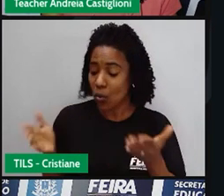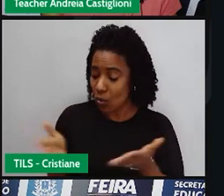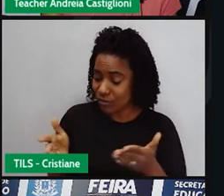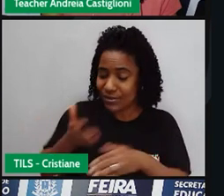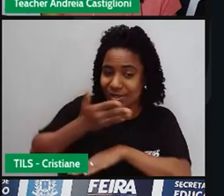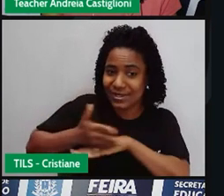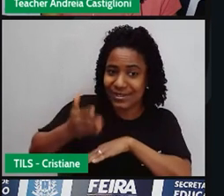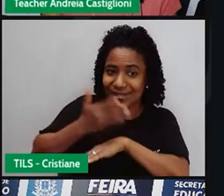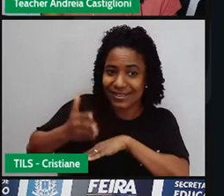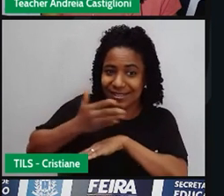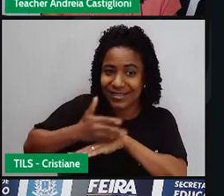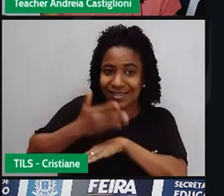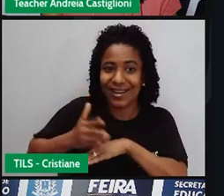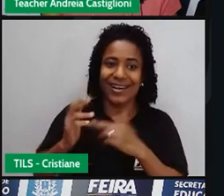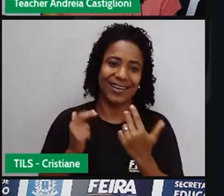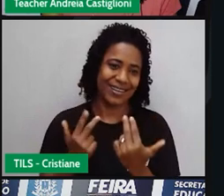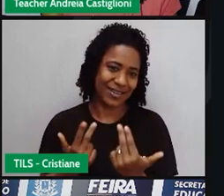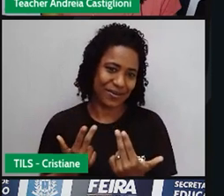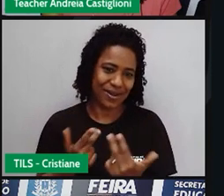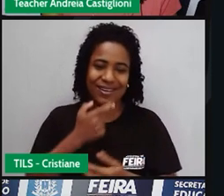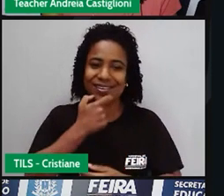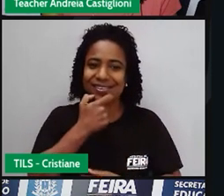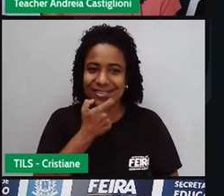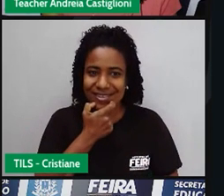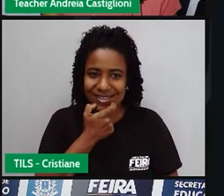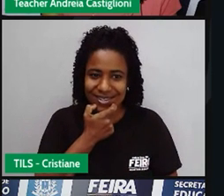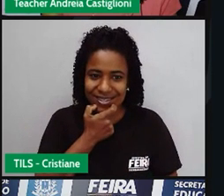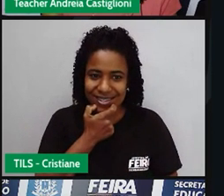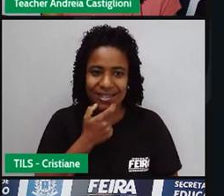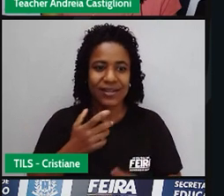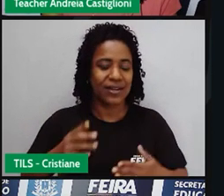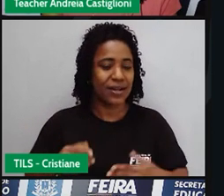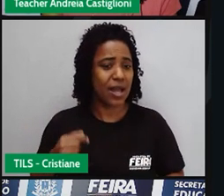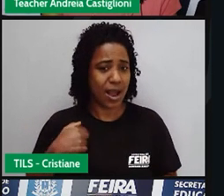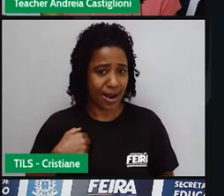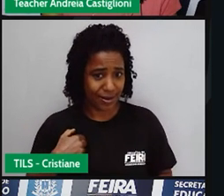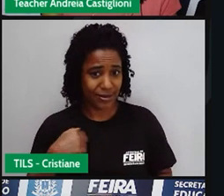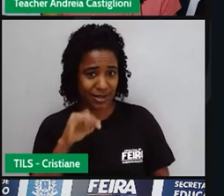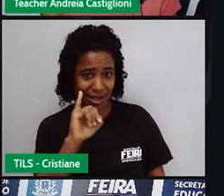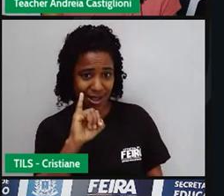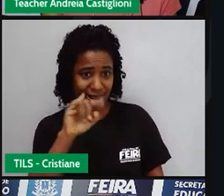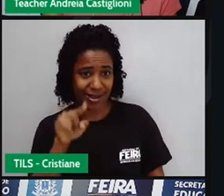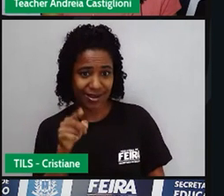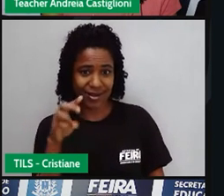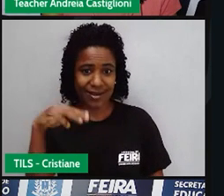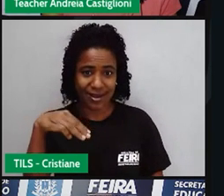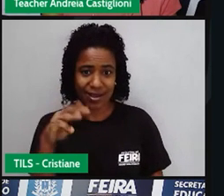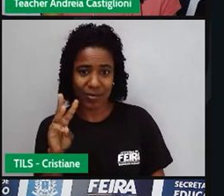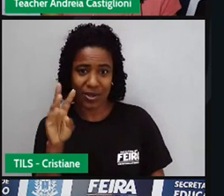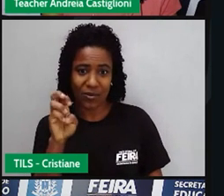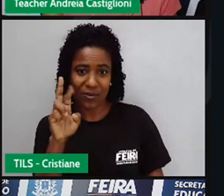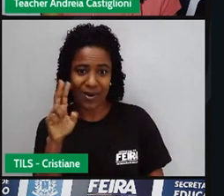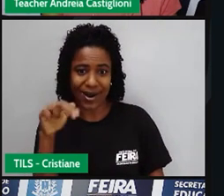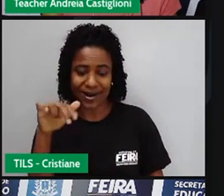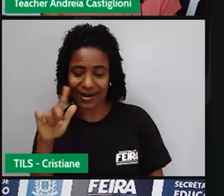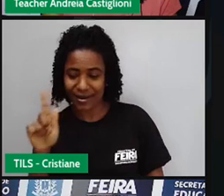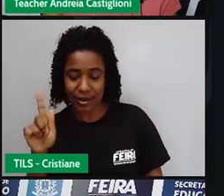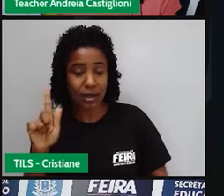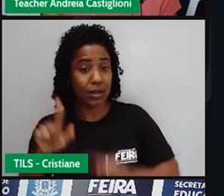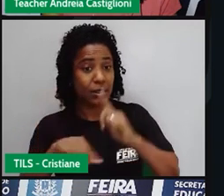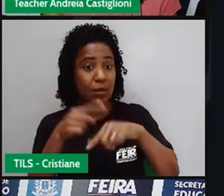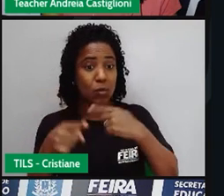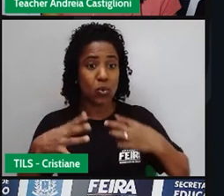praticar essa estrutura ai eu estou usando e vocês irão descrever as